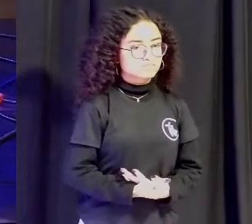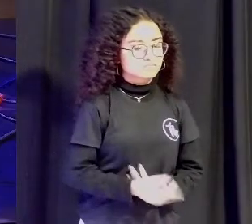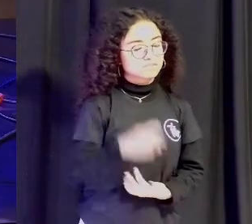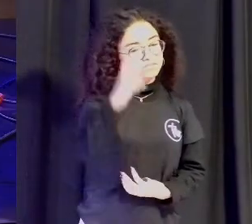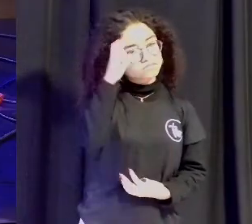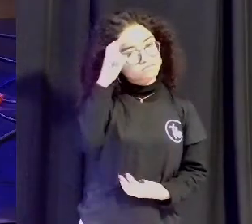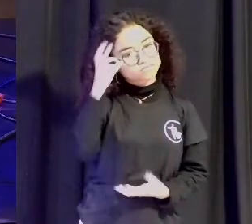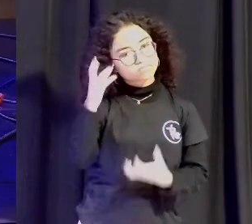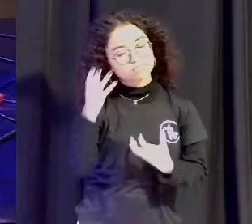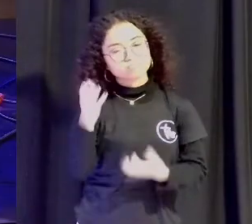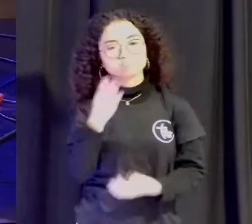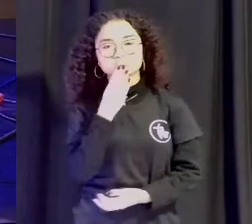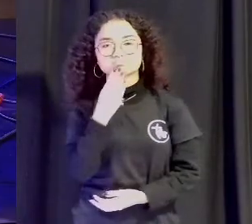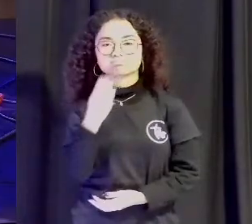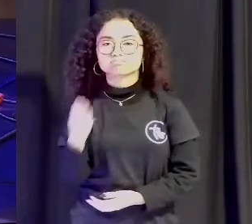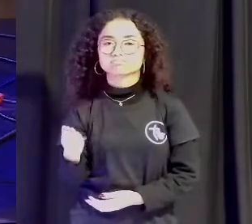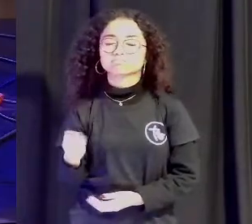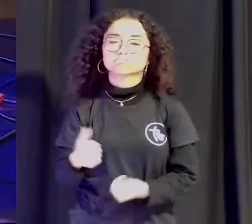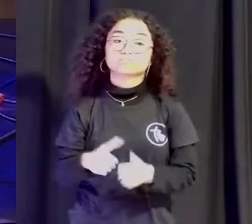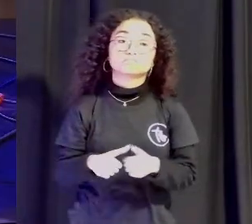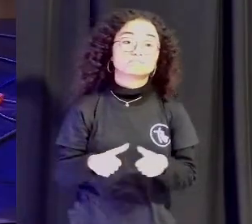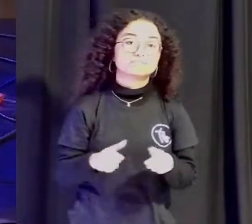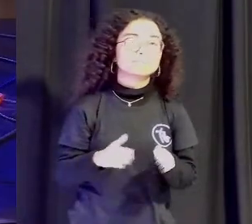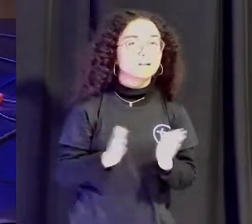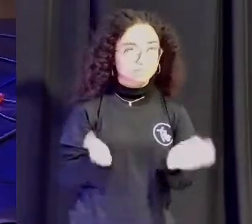Senhor, eu quero te pedir nessa noite,